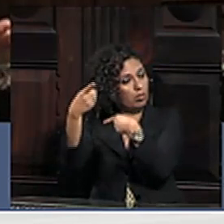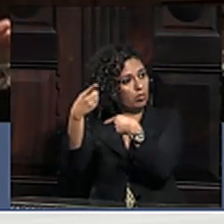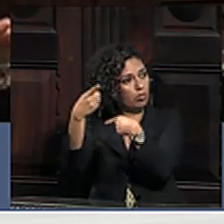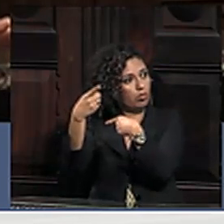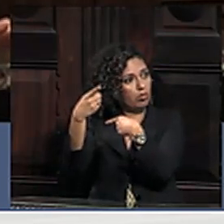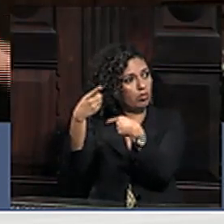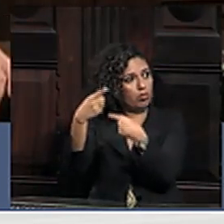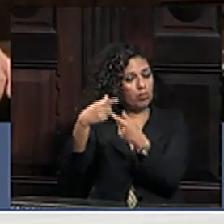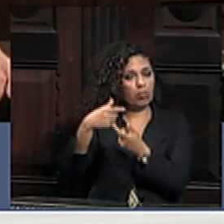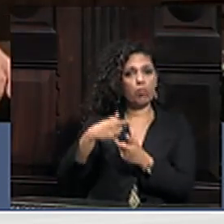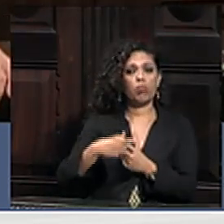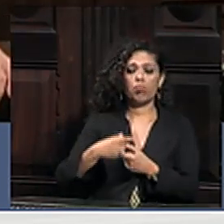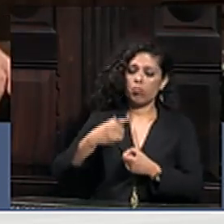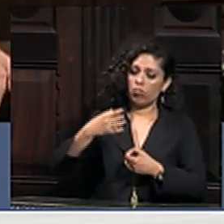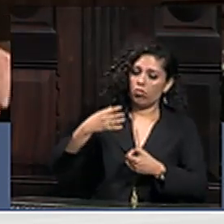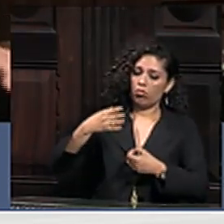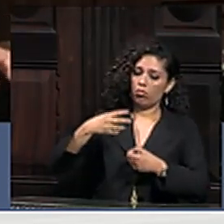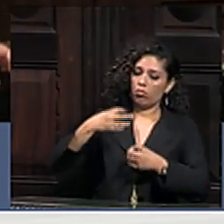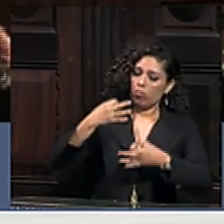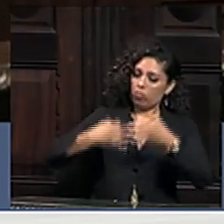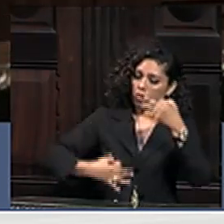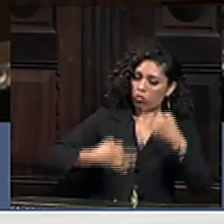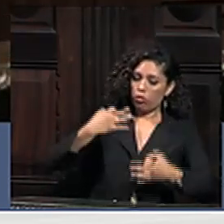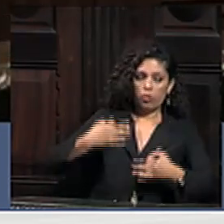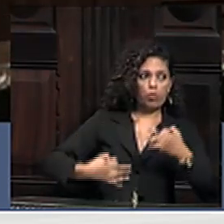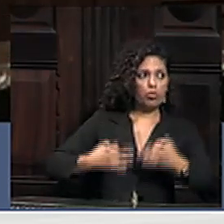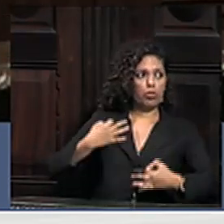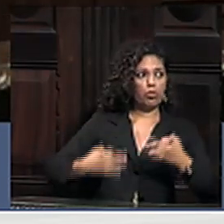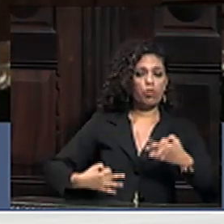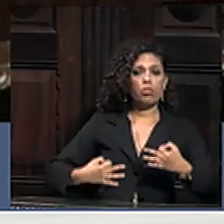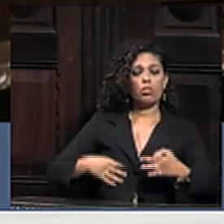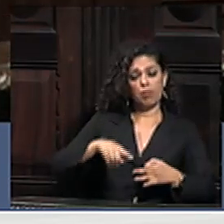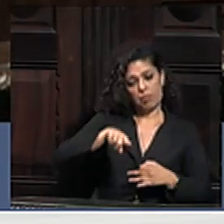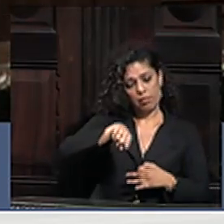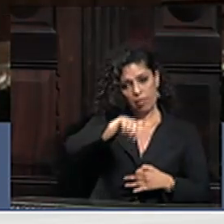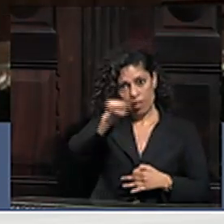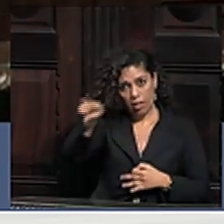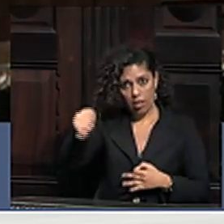nos tribunais, eles terão forma